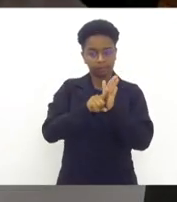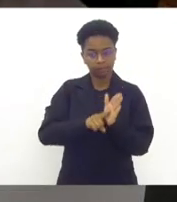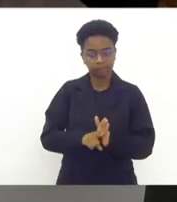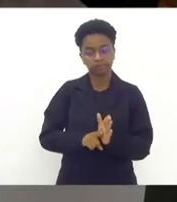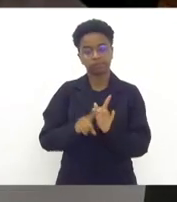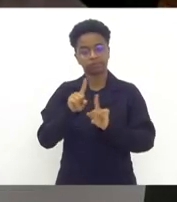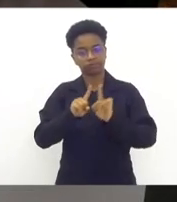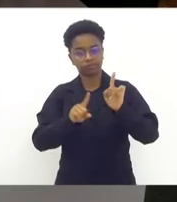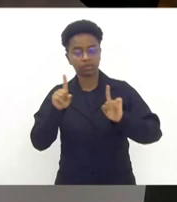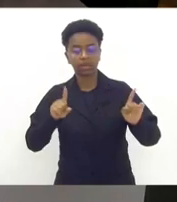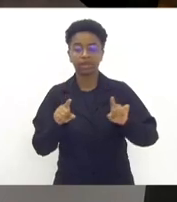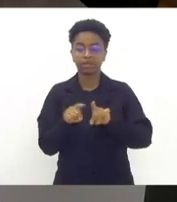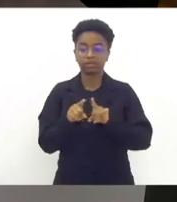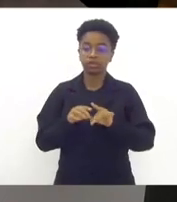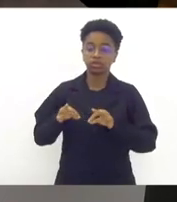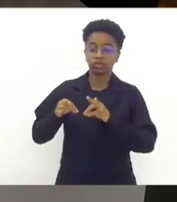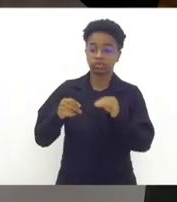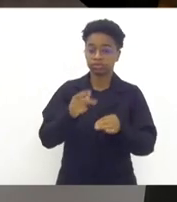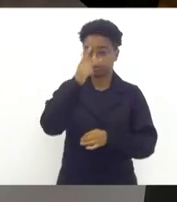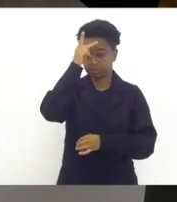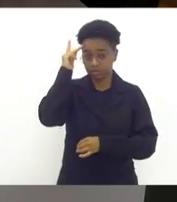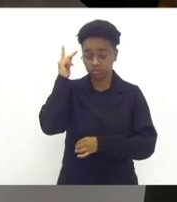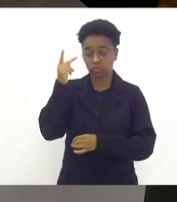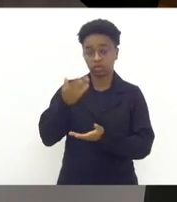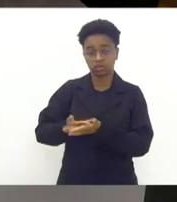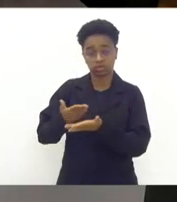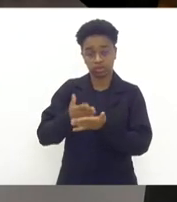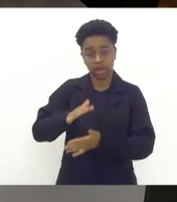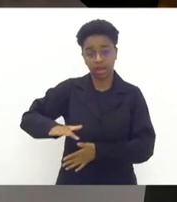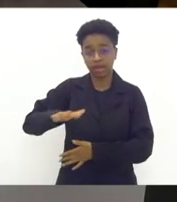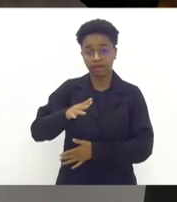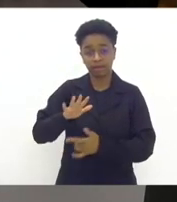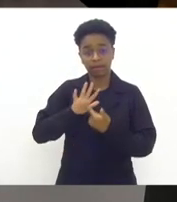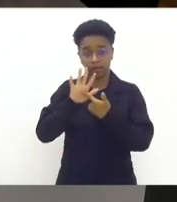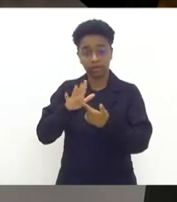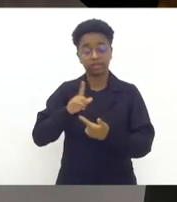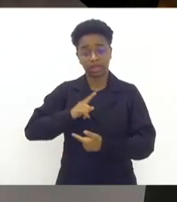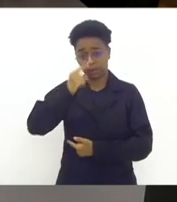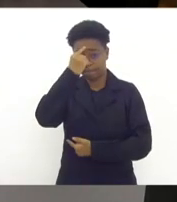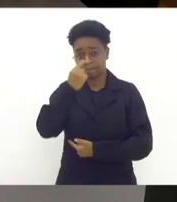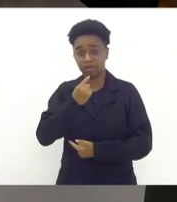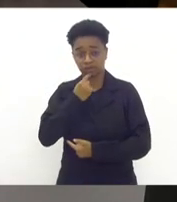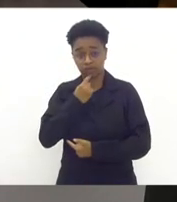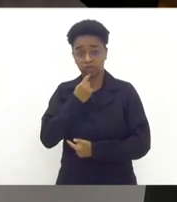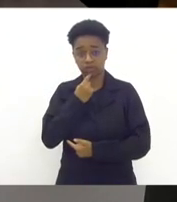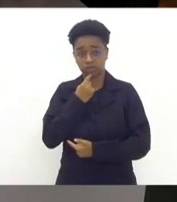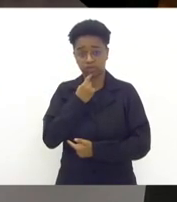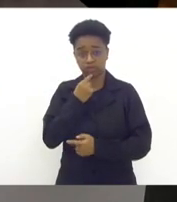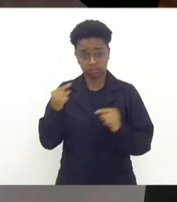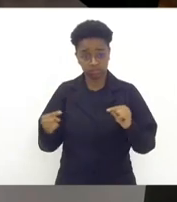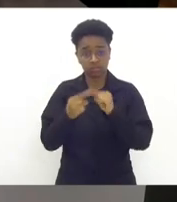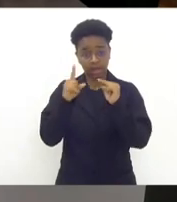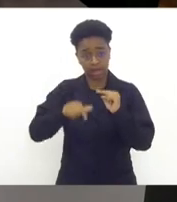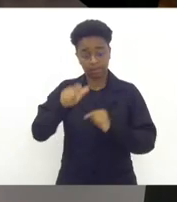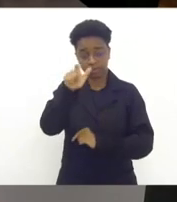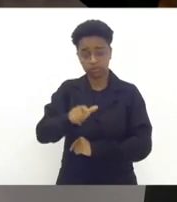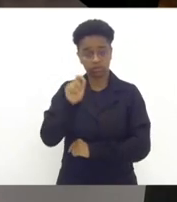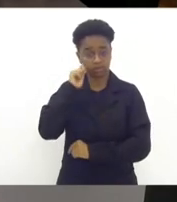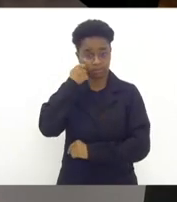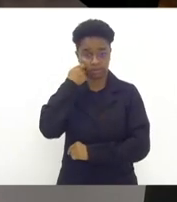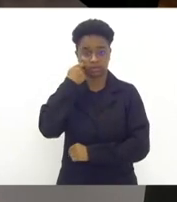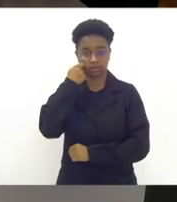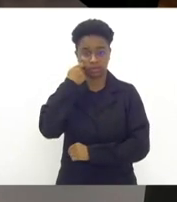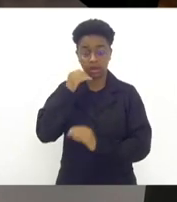estatisticamente todos os especialistas que passaram por aqui disseram que tem um perfil preferencial de pretos,